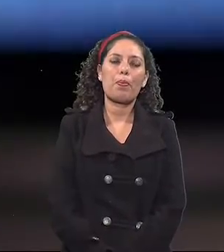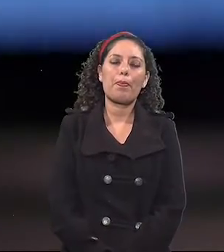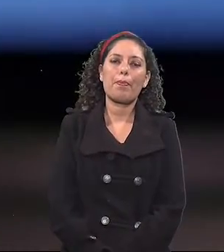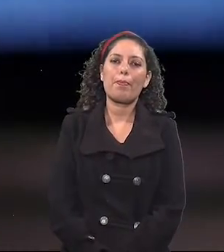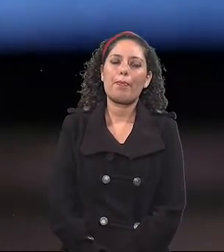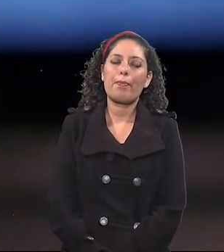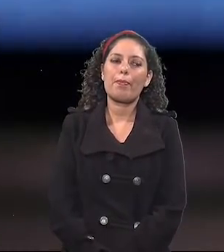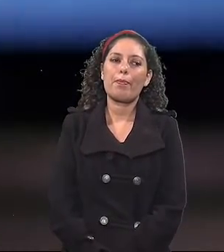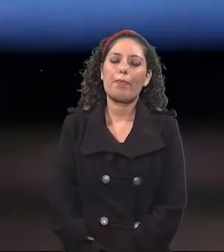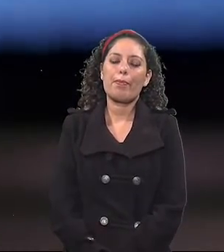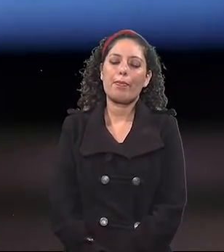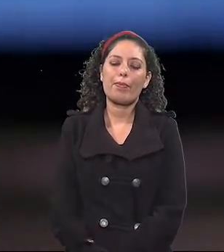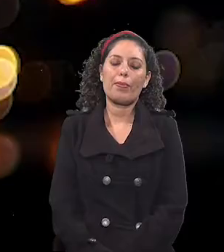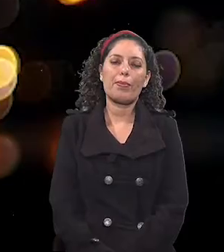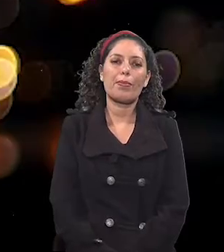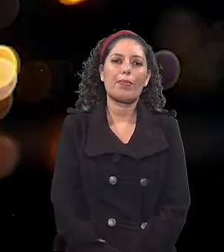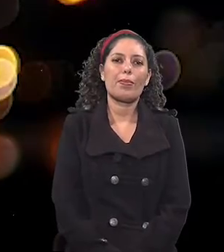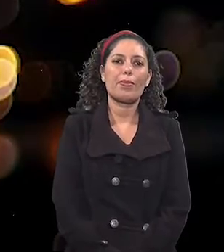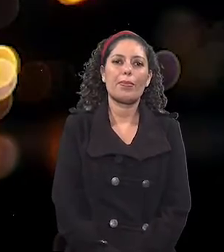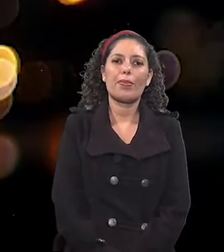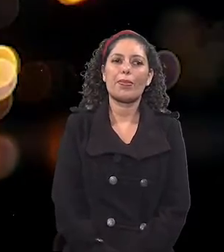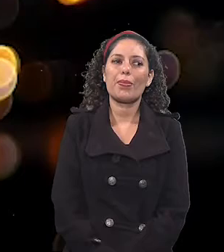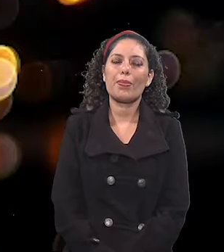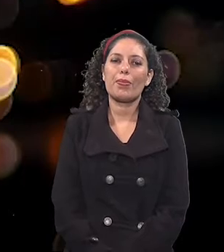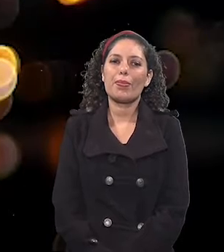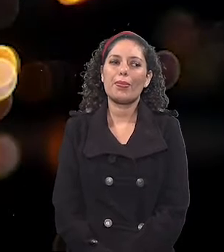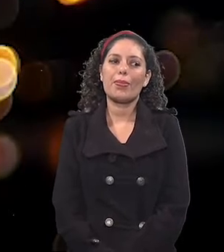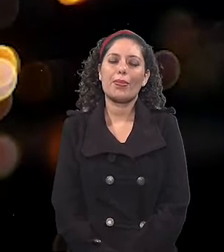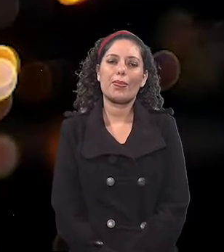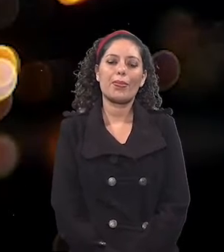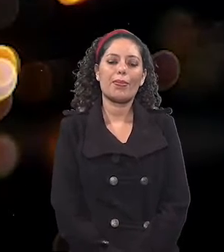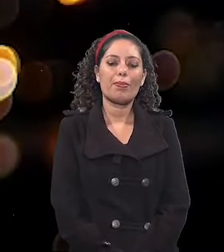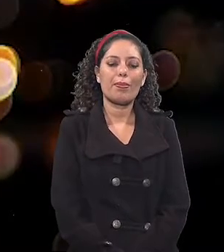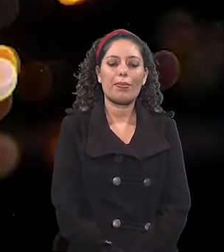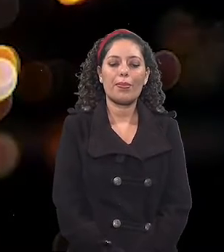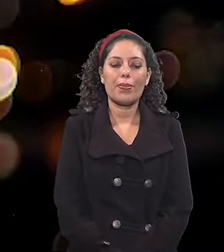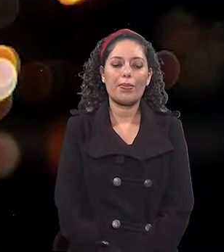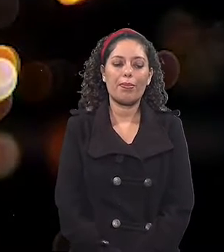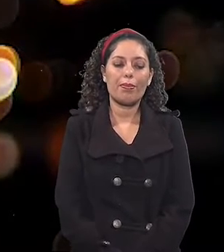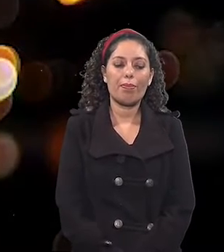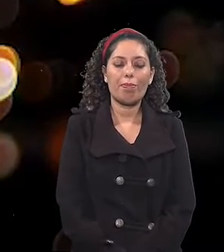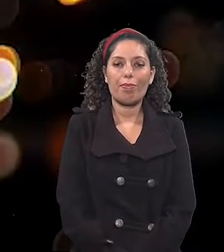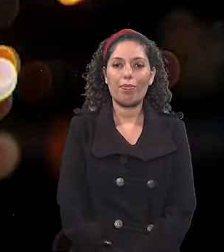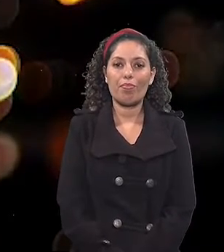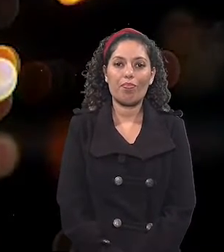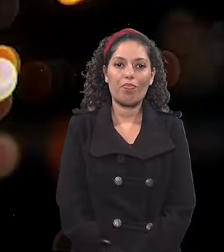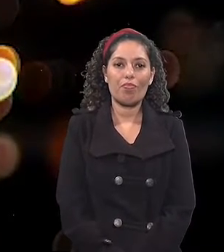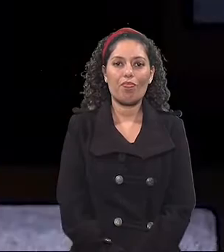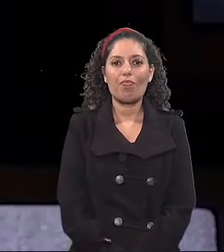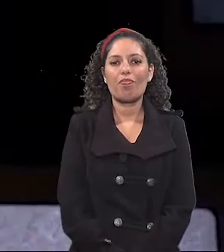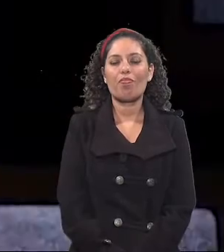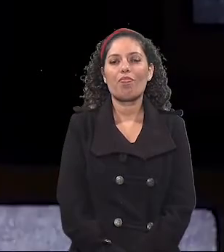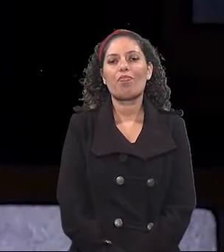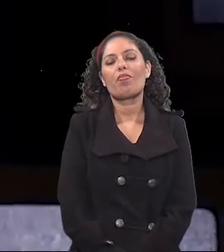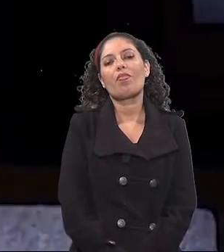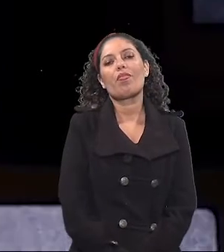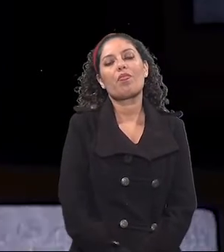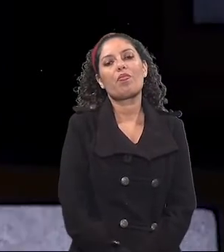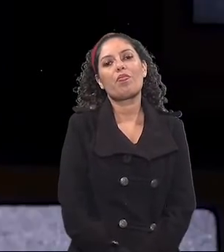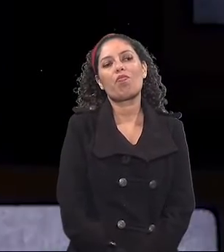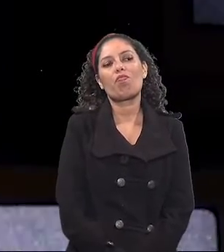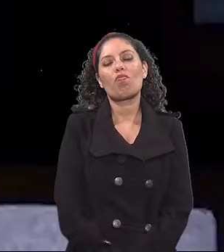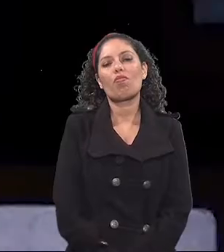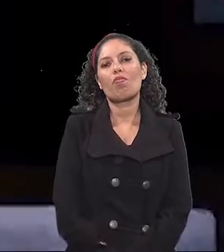Hoje o quilombo vem dizer, favela vem dizer, a rua vem dizer, é nós por nós. Papo